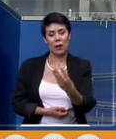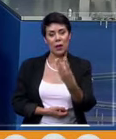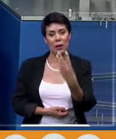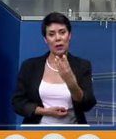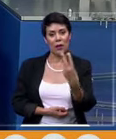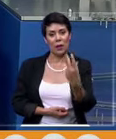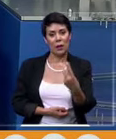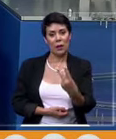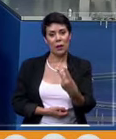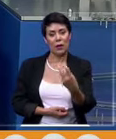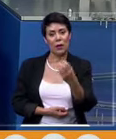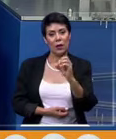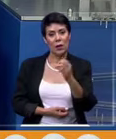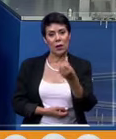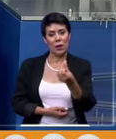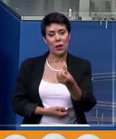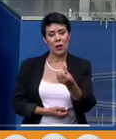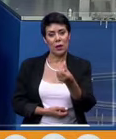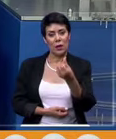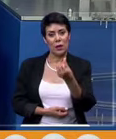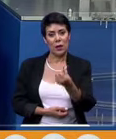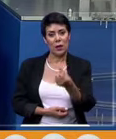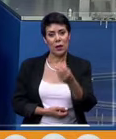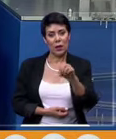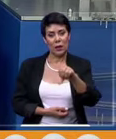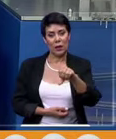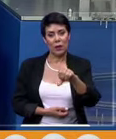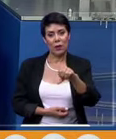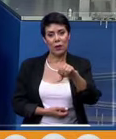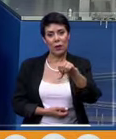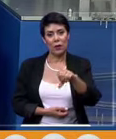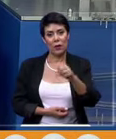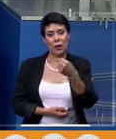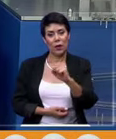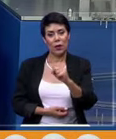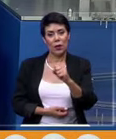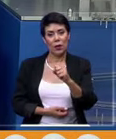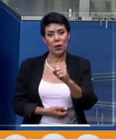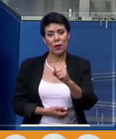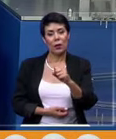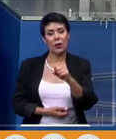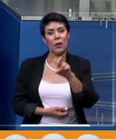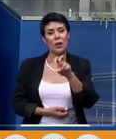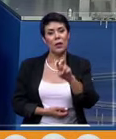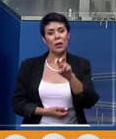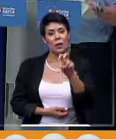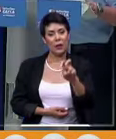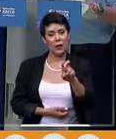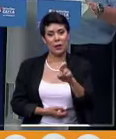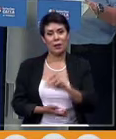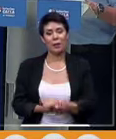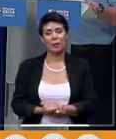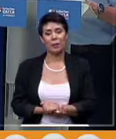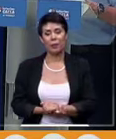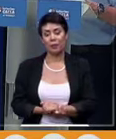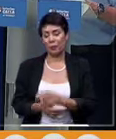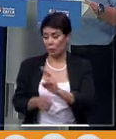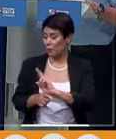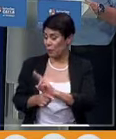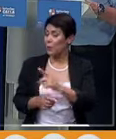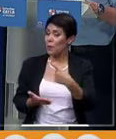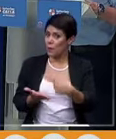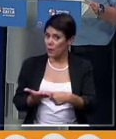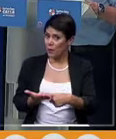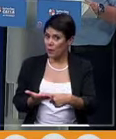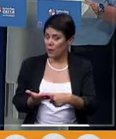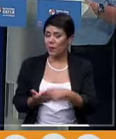83, 32, 06, 69, 98 e 55. Senhores auditores,